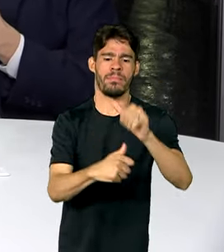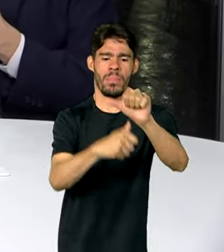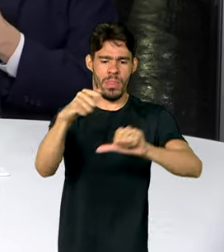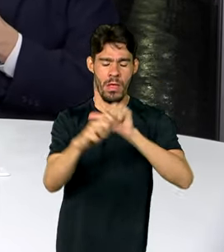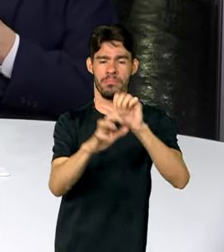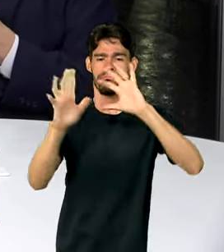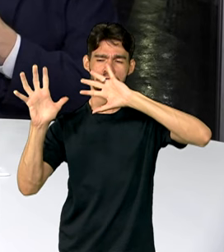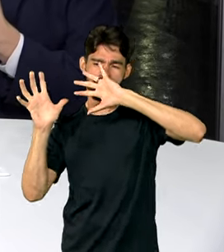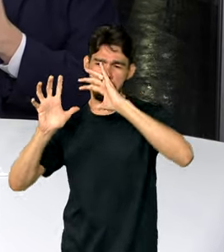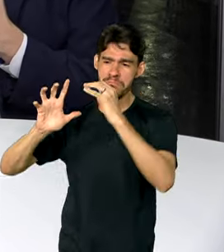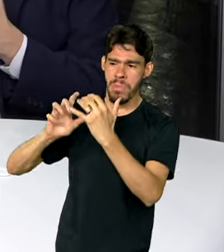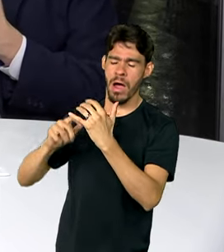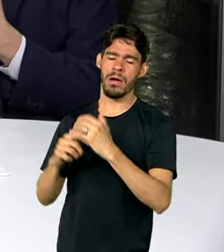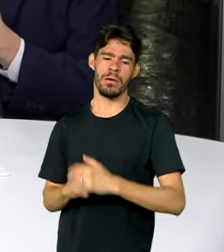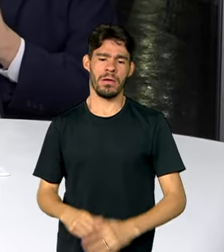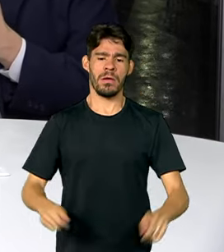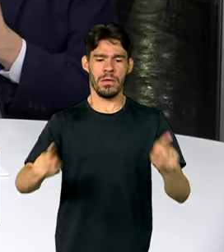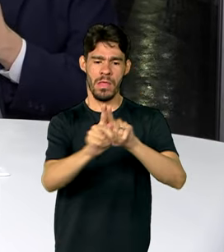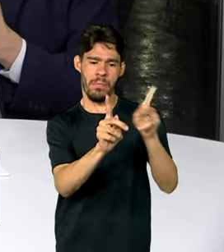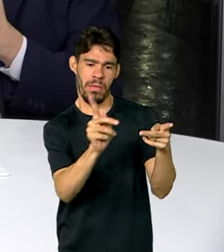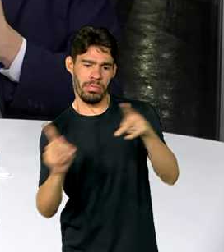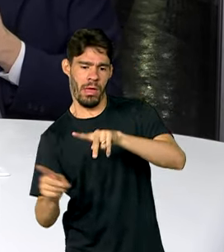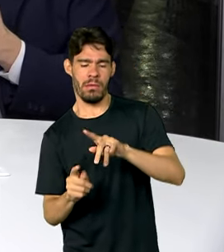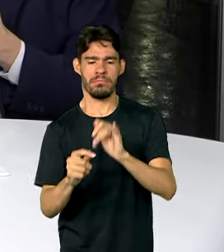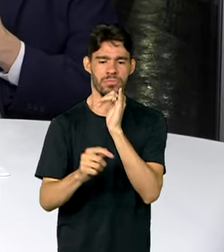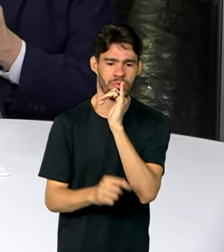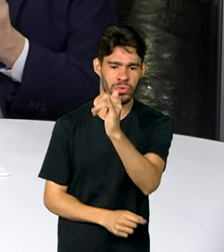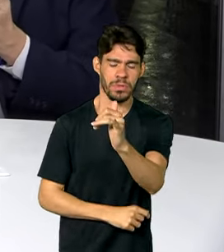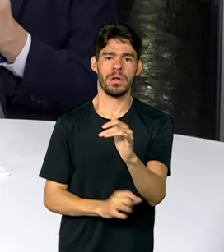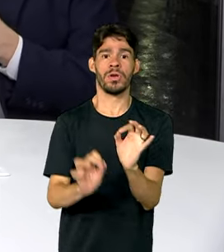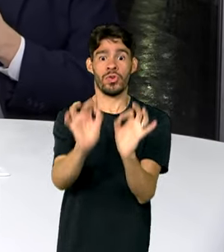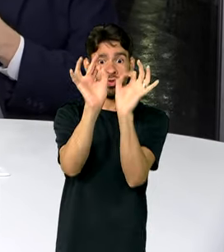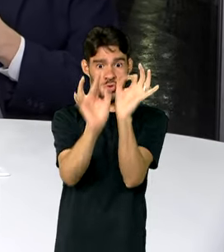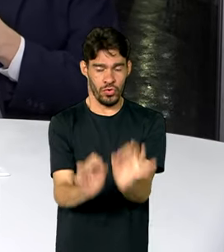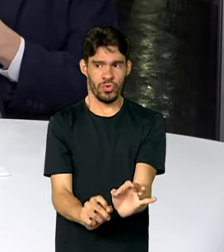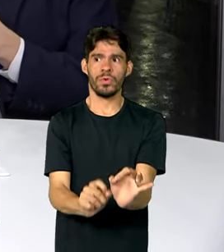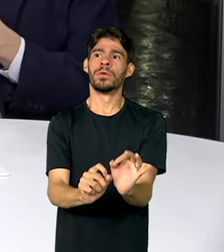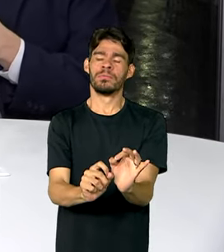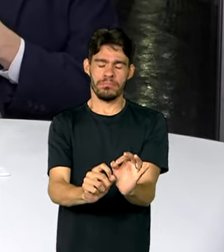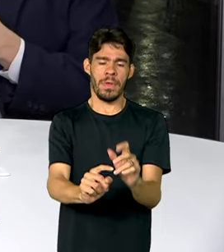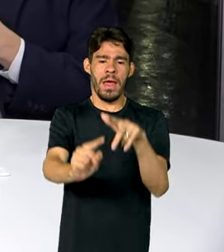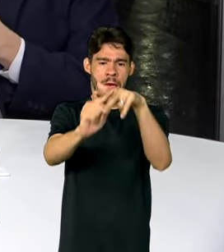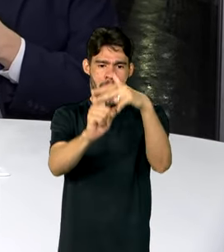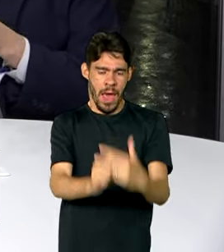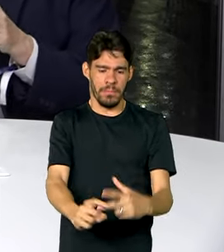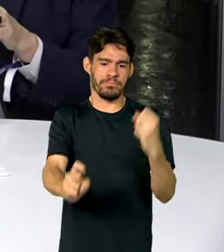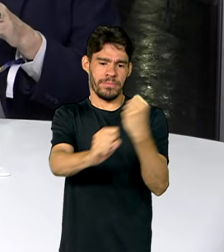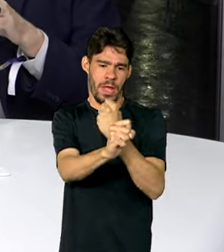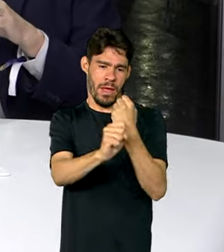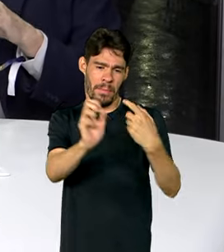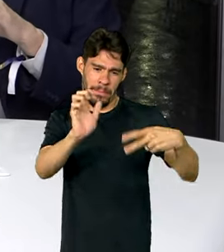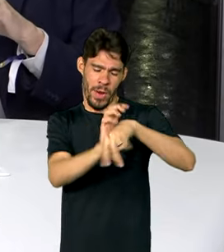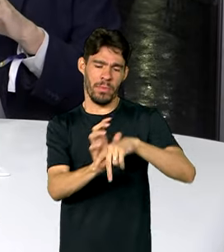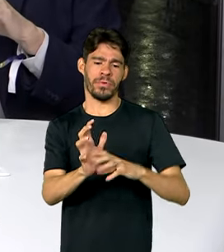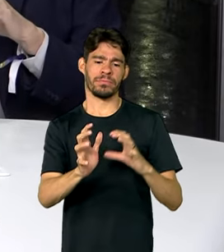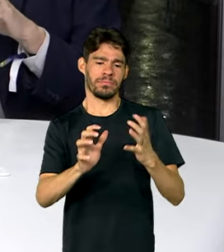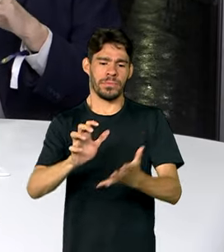mudanças climáticas e a transição energética justa e a reforma das instituições globais.